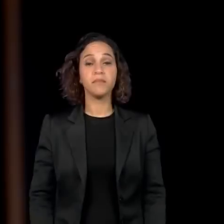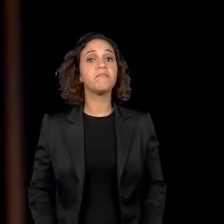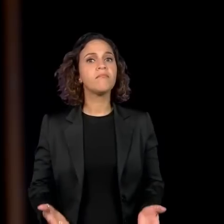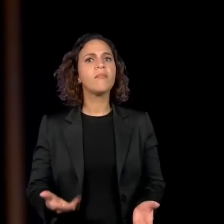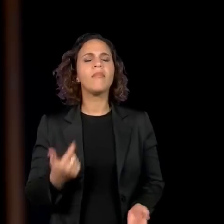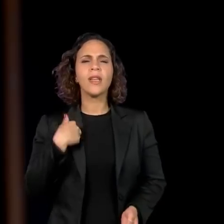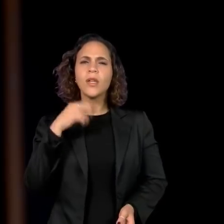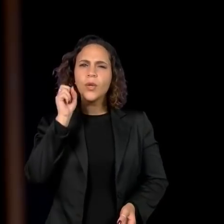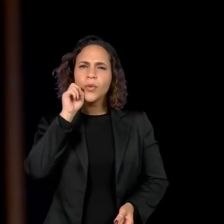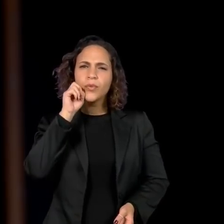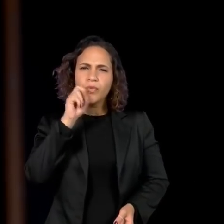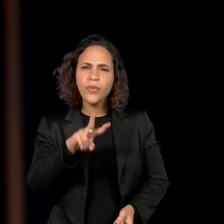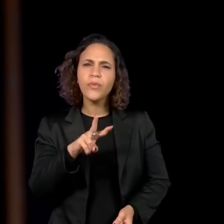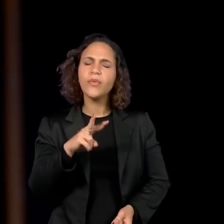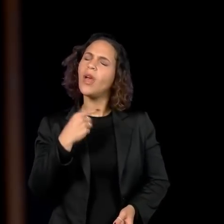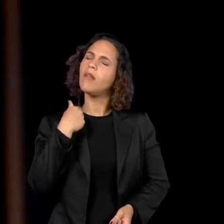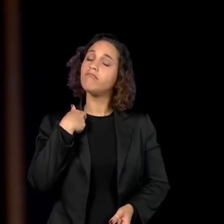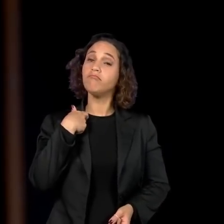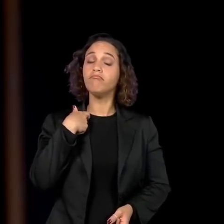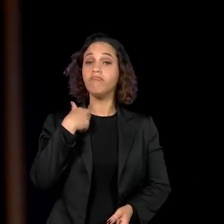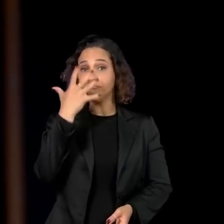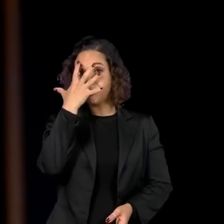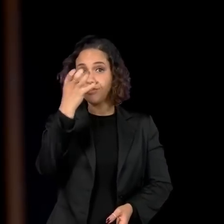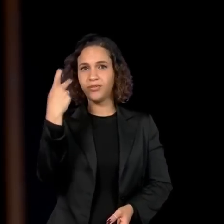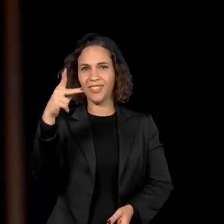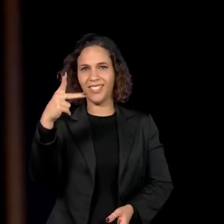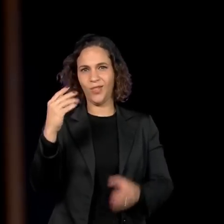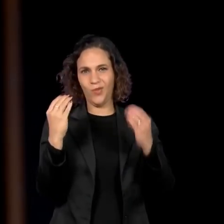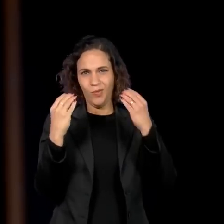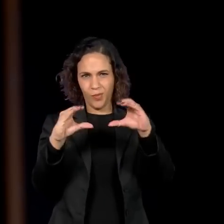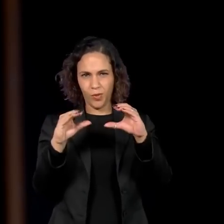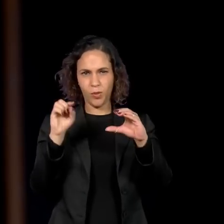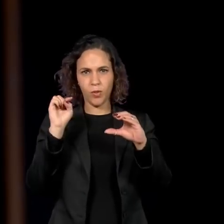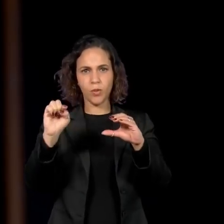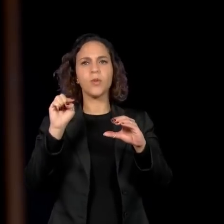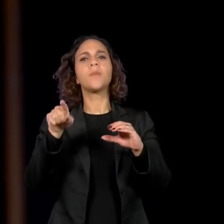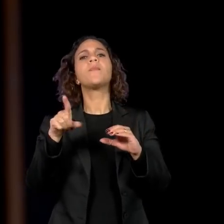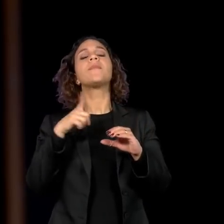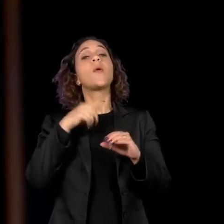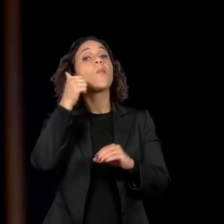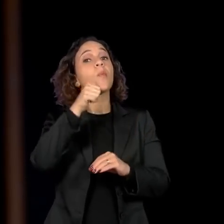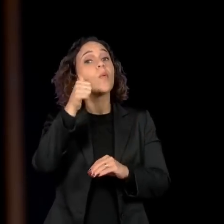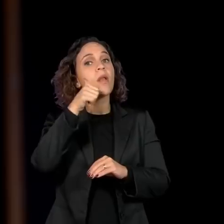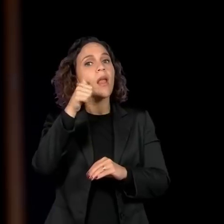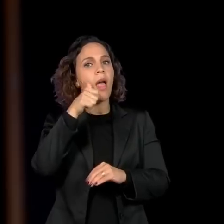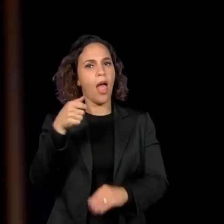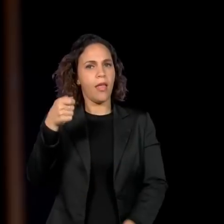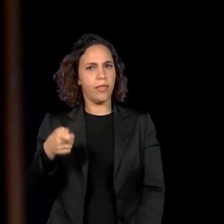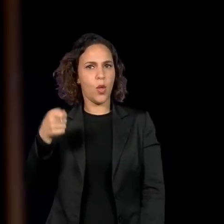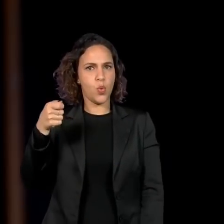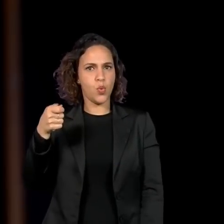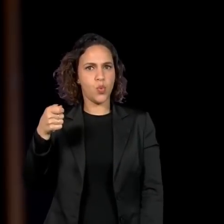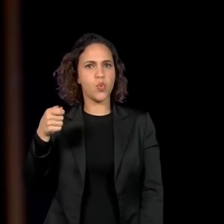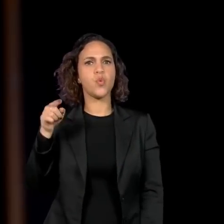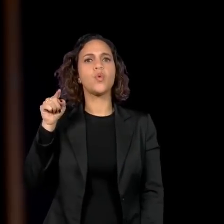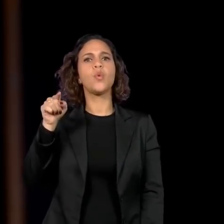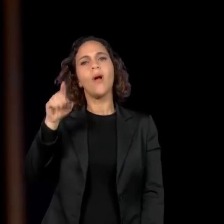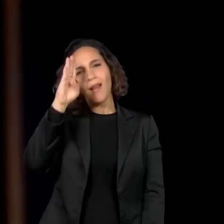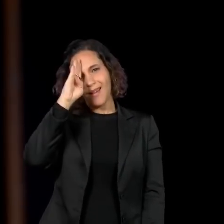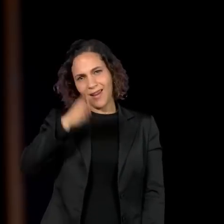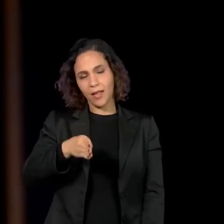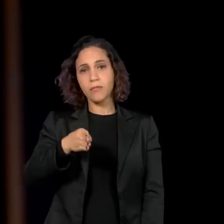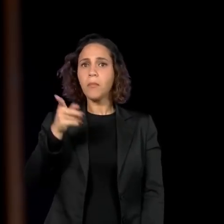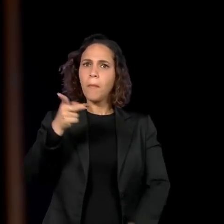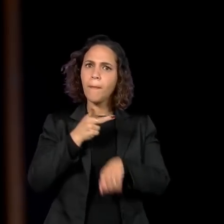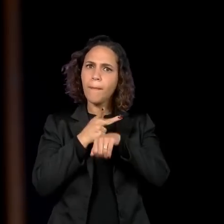2 conteúdos que me chamam a atenção no seu canal, que mulheres hétero buscam pornografia